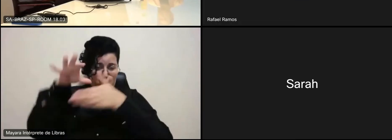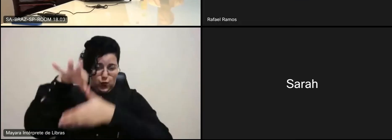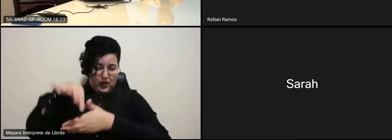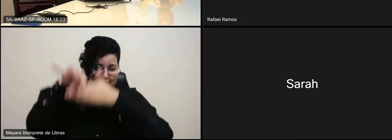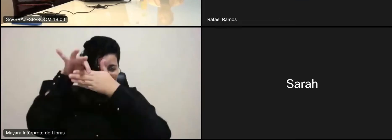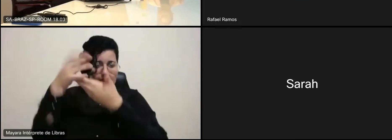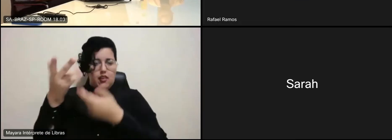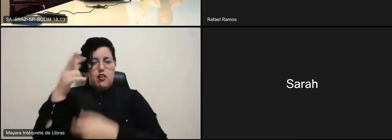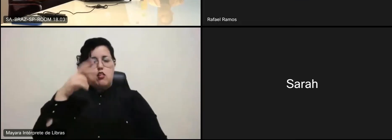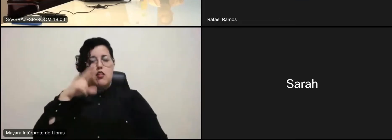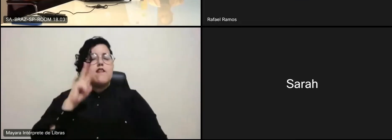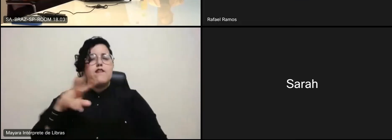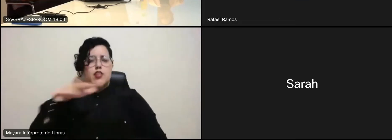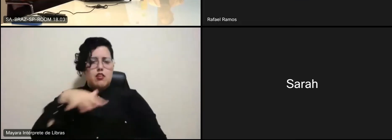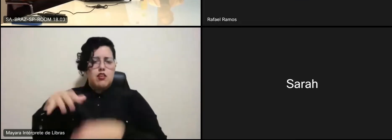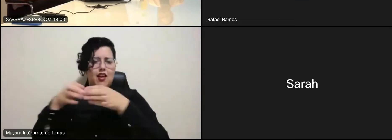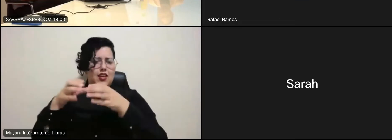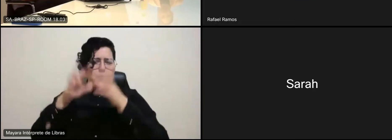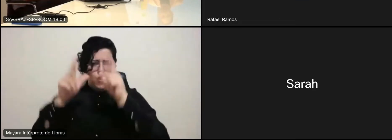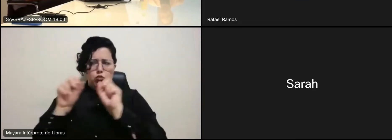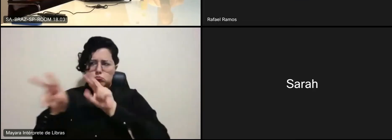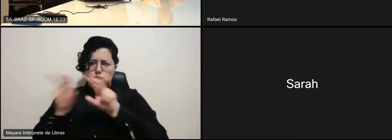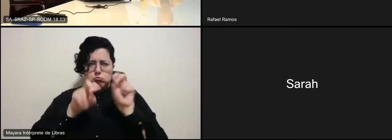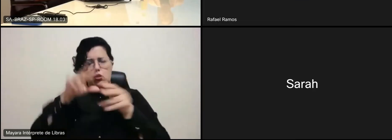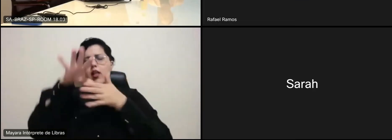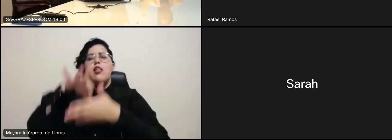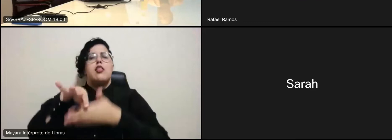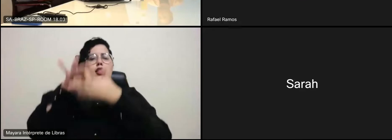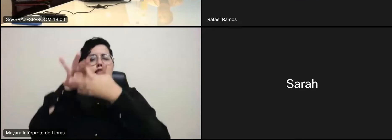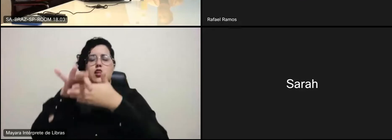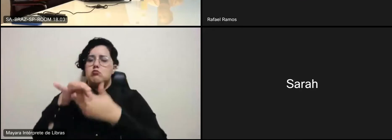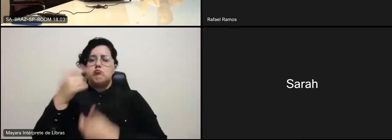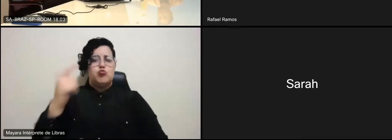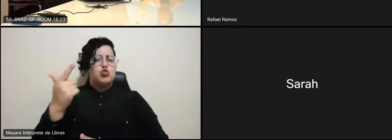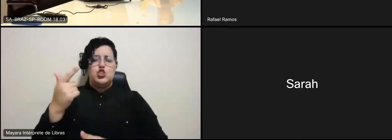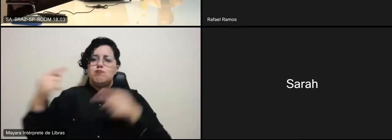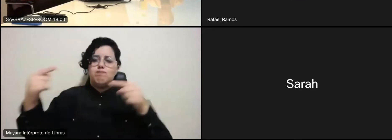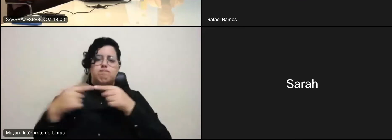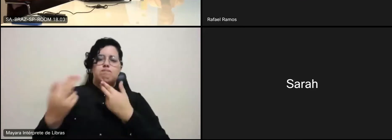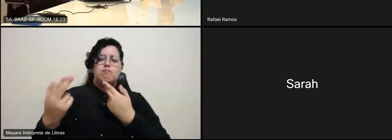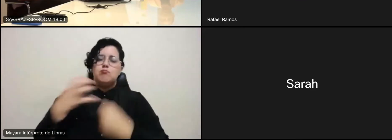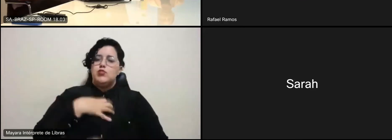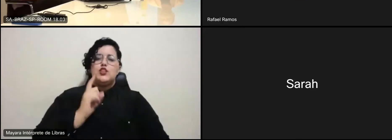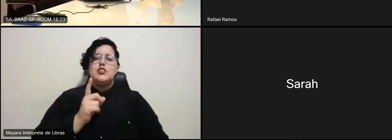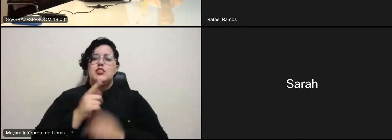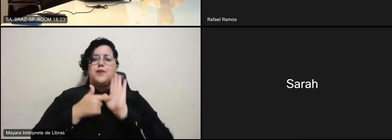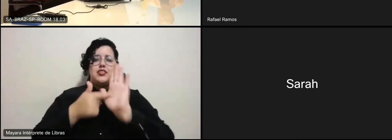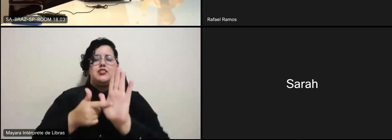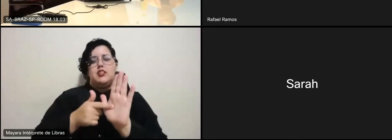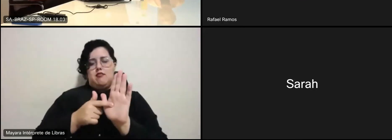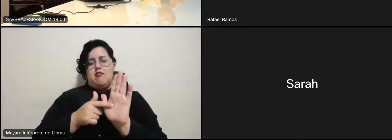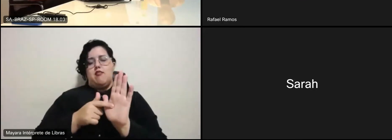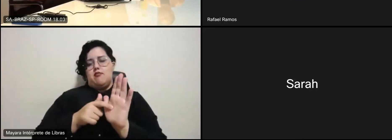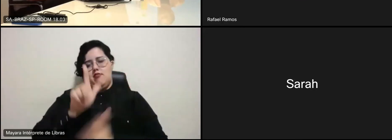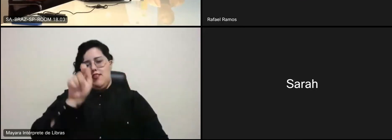para o board, quando eu olhava para todos esses líderes, né, eu não via ali uma representatividade de pessoas gays, né? Assim como eu não